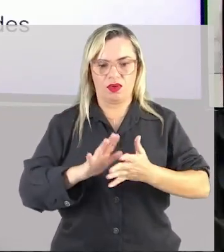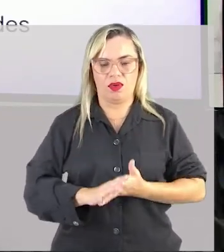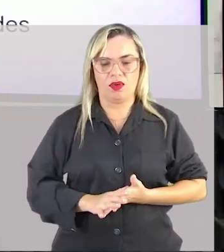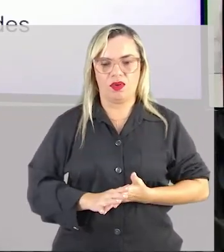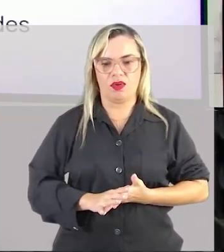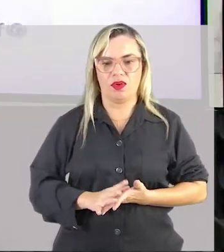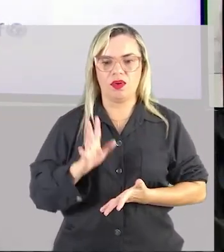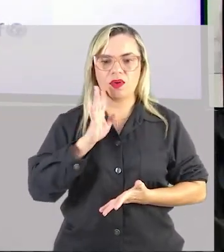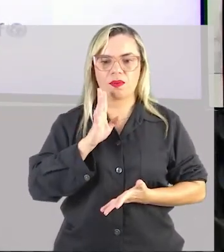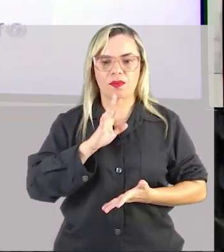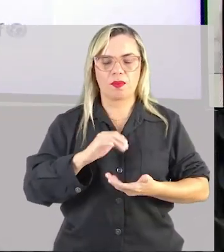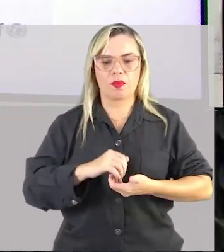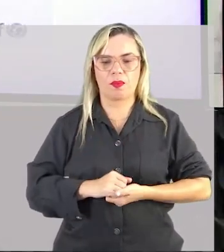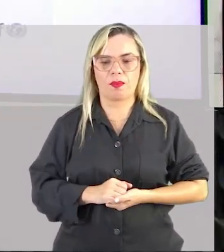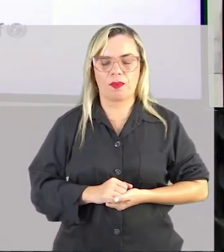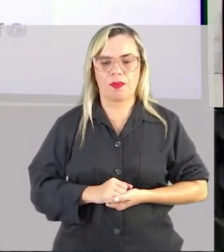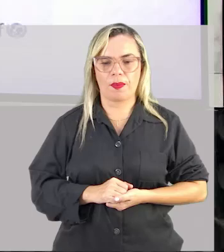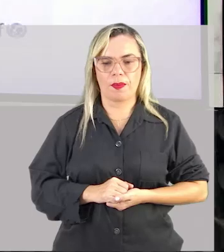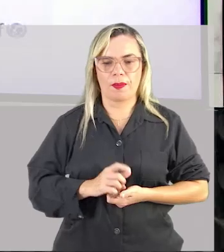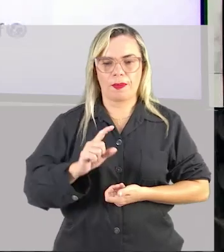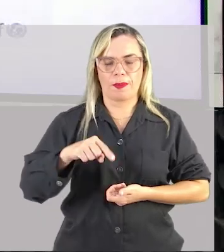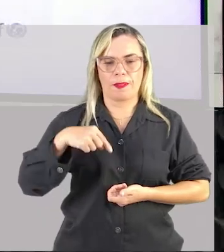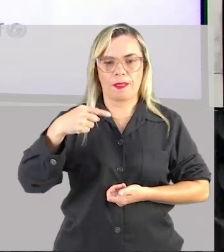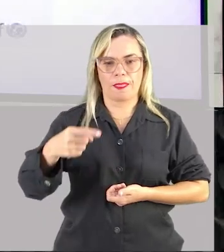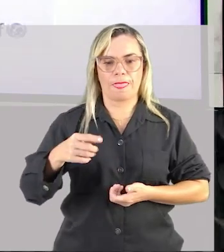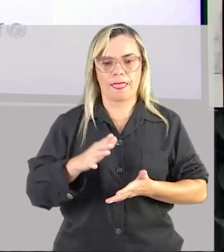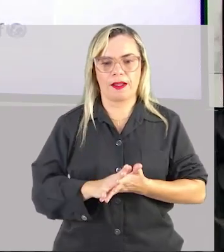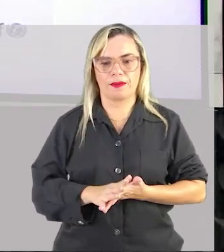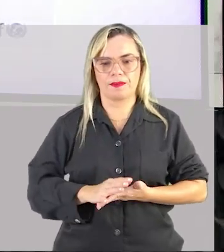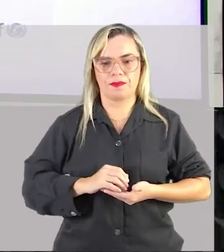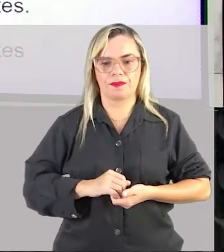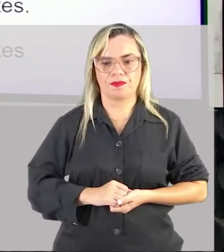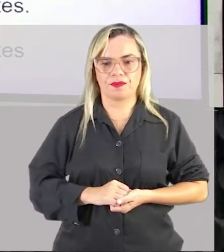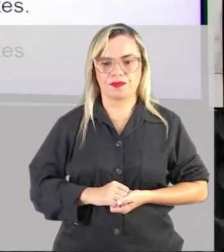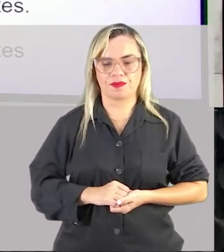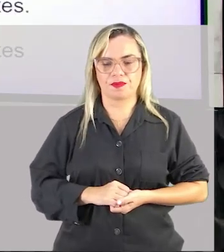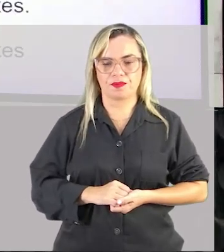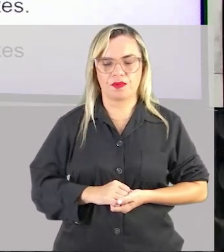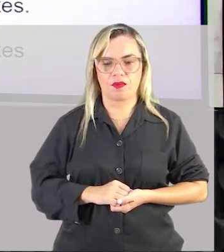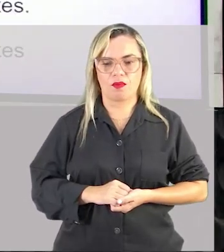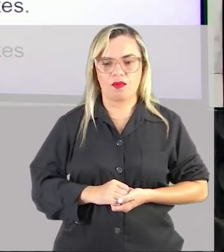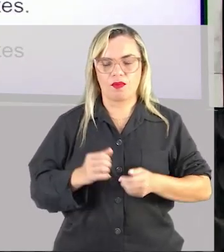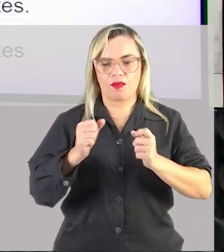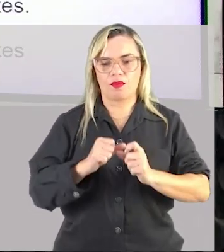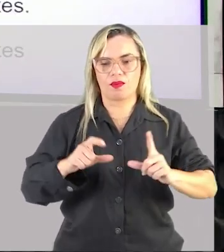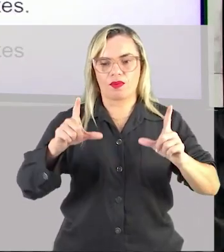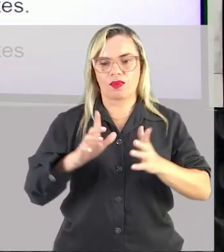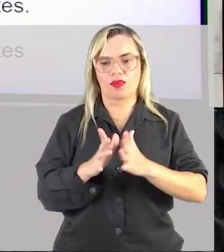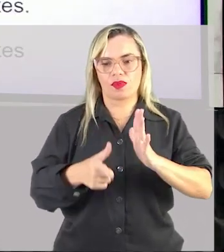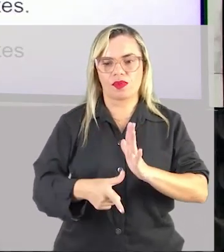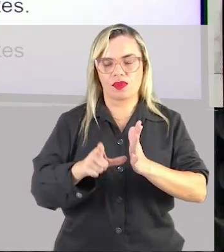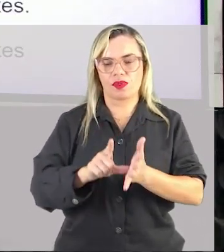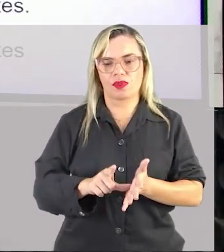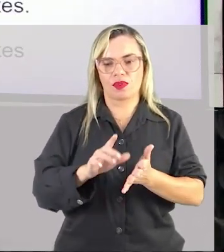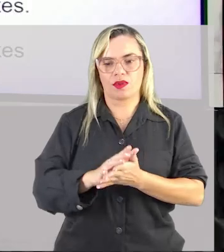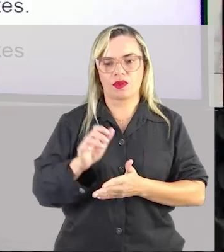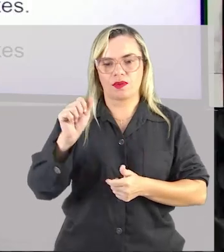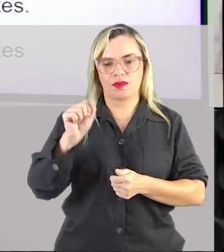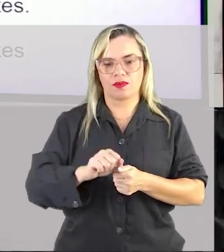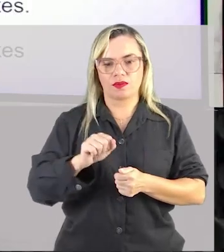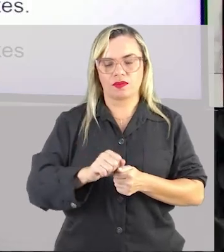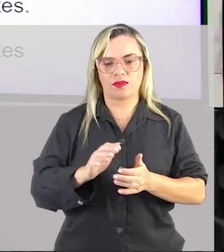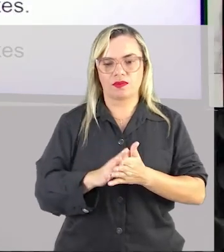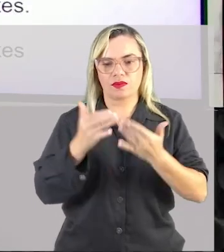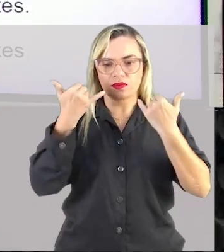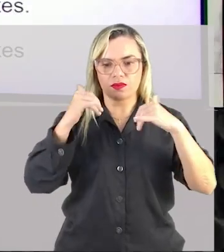especializada. Beleza? Vamos aqui mais uma que diz o seguinte. O cartaz anterior fez